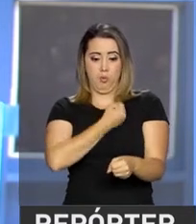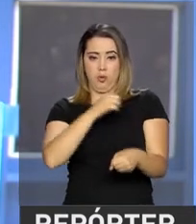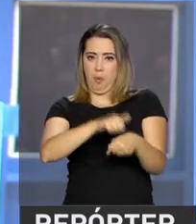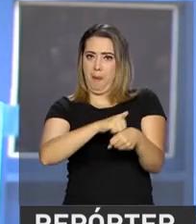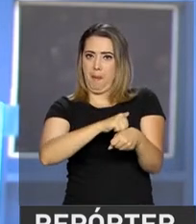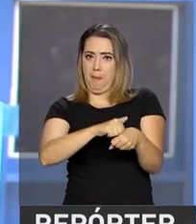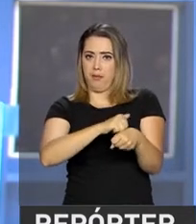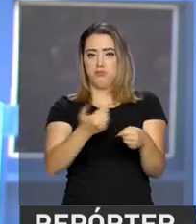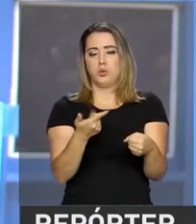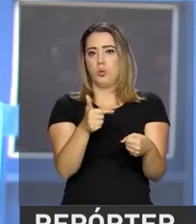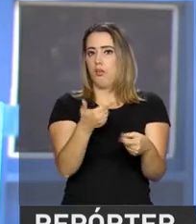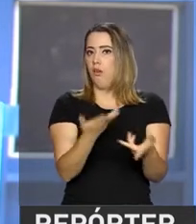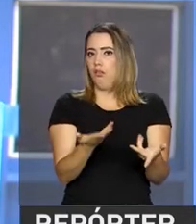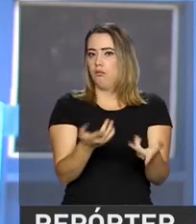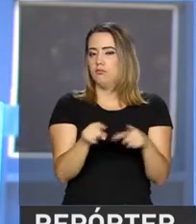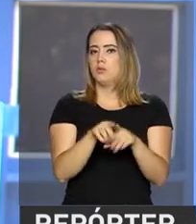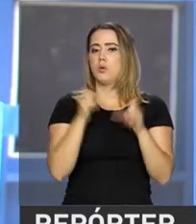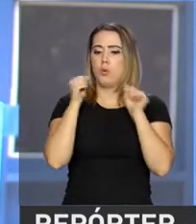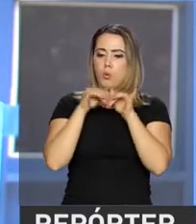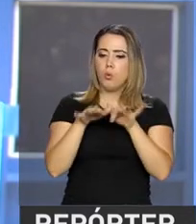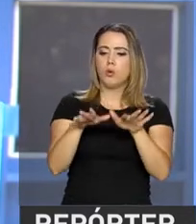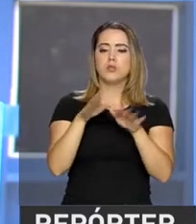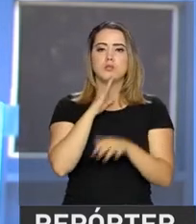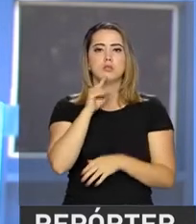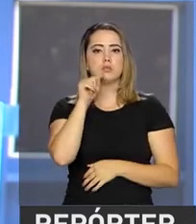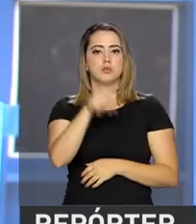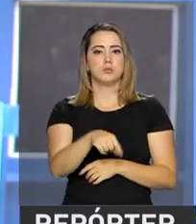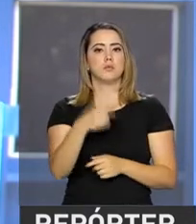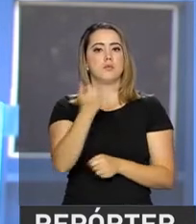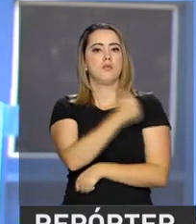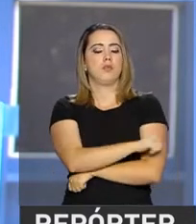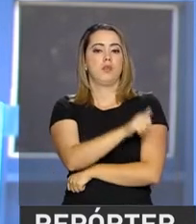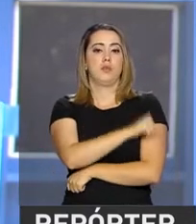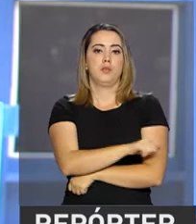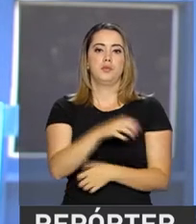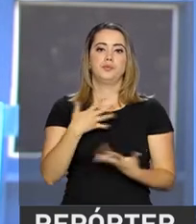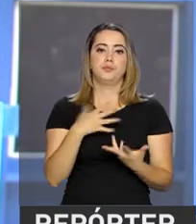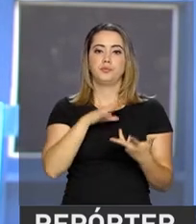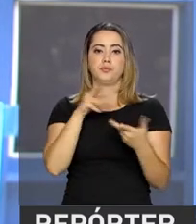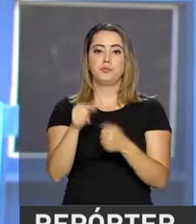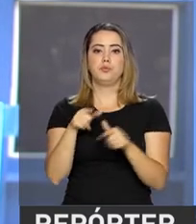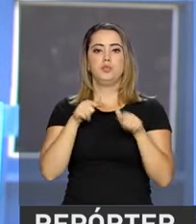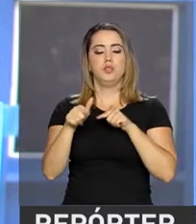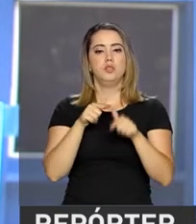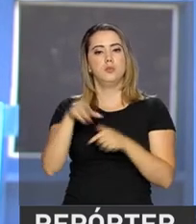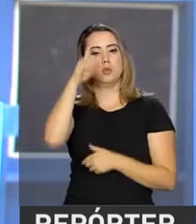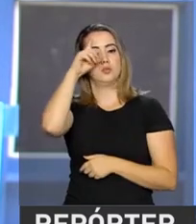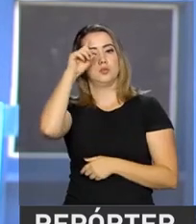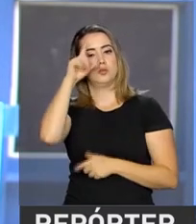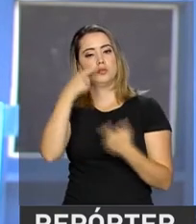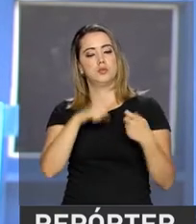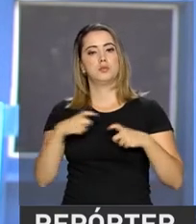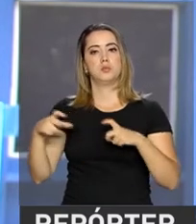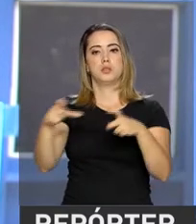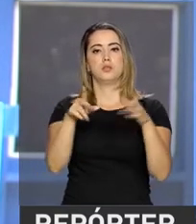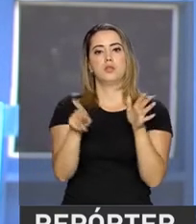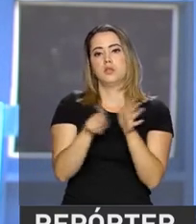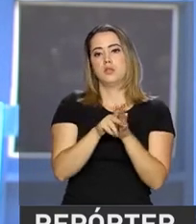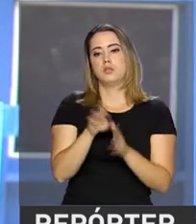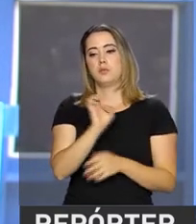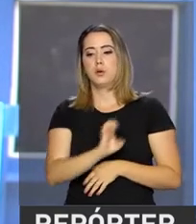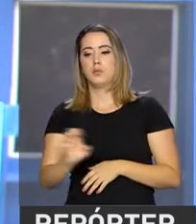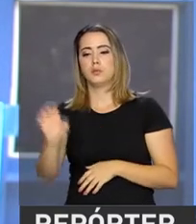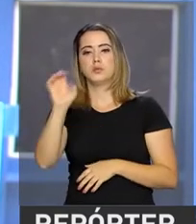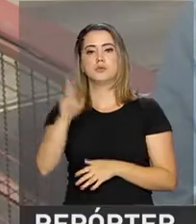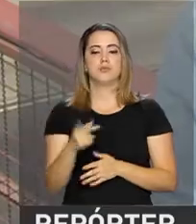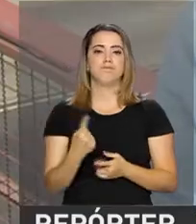curso, receberam esse conhecimento para que eles possam multiplicar não só aqui no Rio, aplicar na rodovia, durante o trabalho no dia a dia, mas também nas regionais, nos estados de